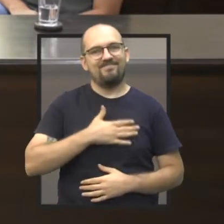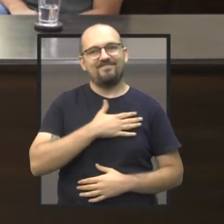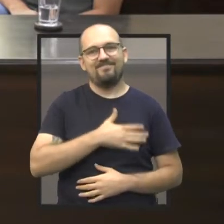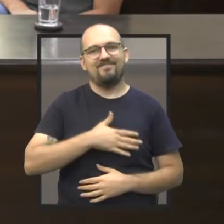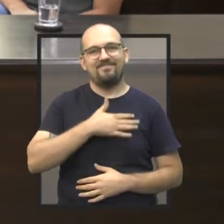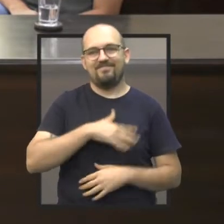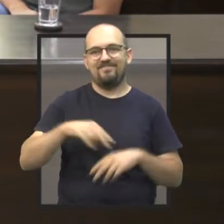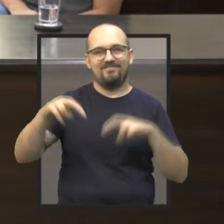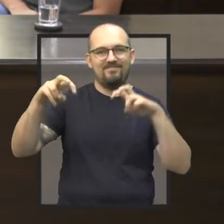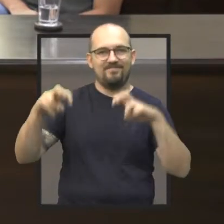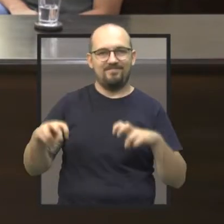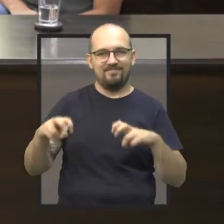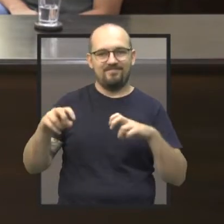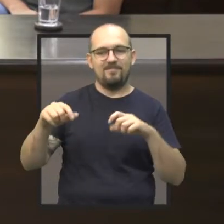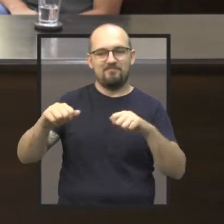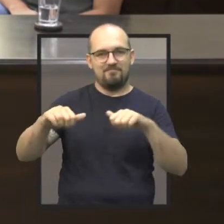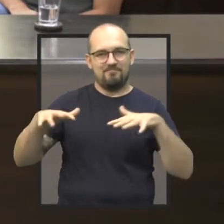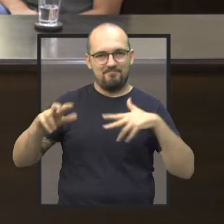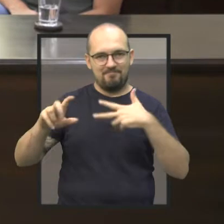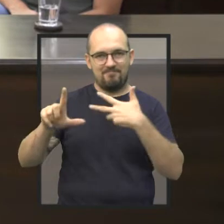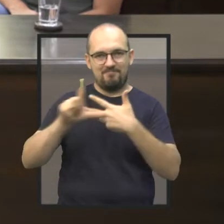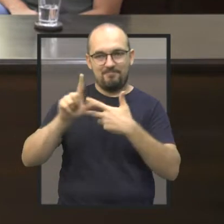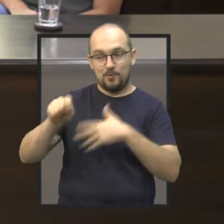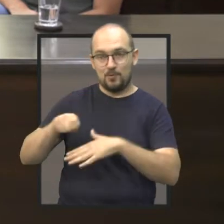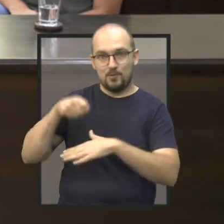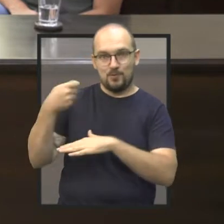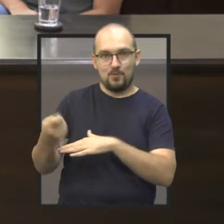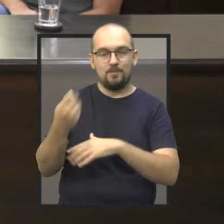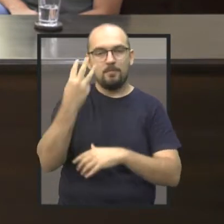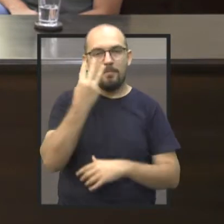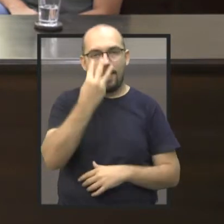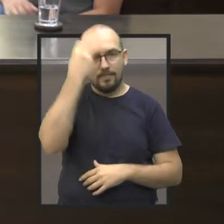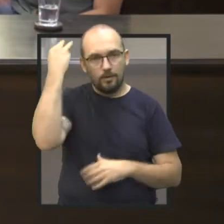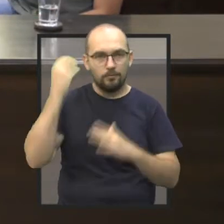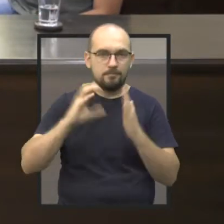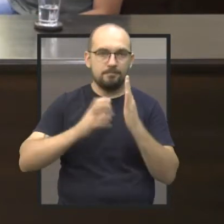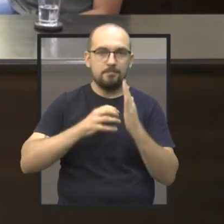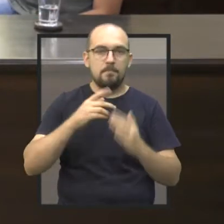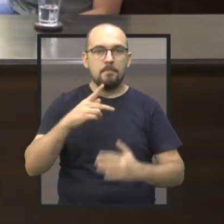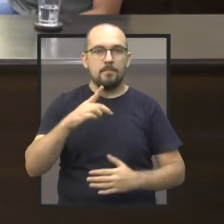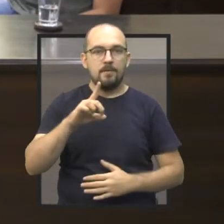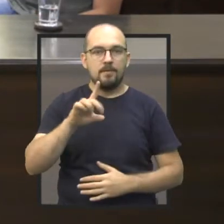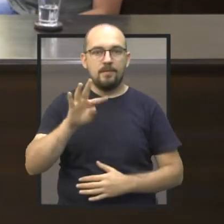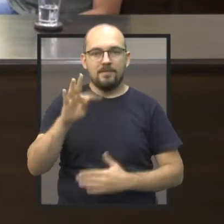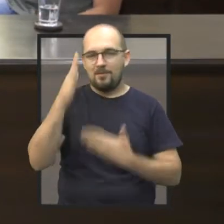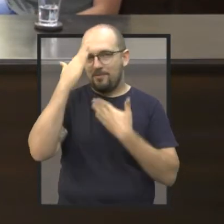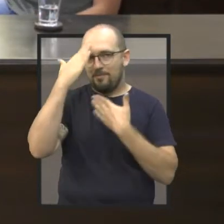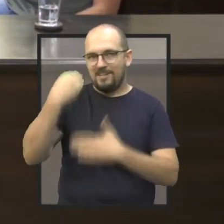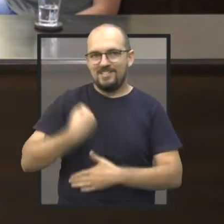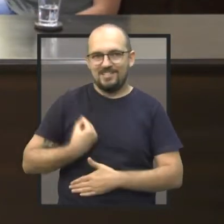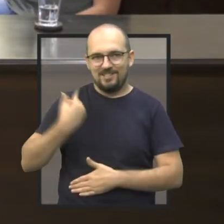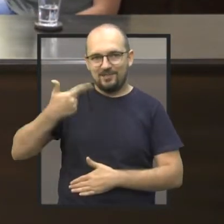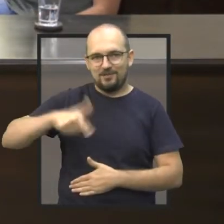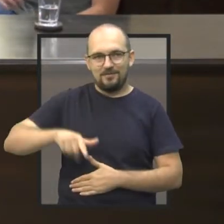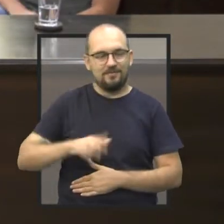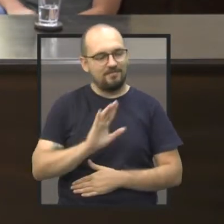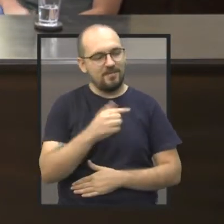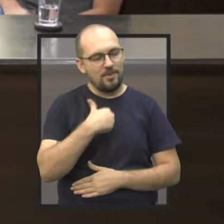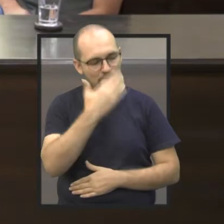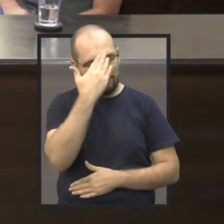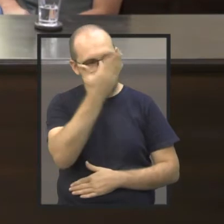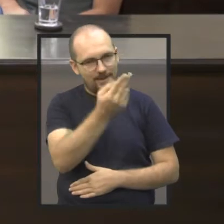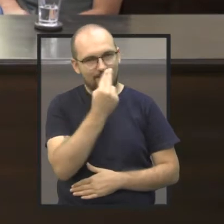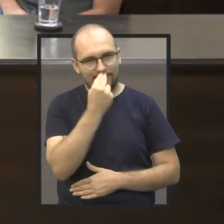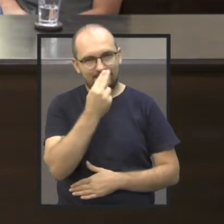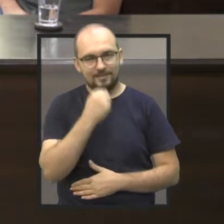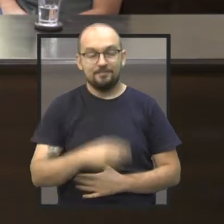aqui no plenário do Poder Legislativo o vereador do PDT, Matheus Turini. Vereador, obrigado pela sua presença mais uma vez, viu? Eu que agradeço,